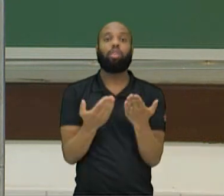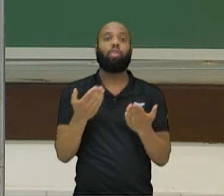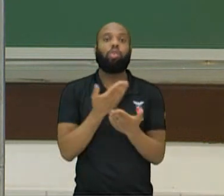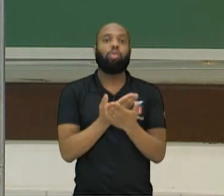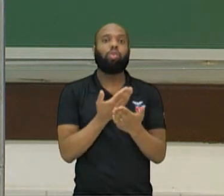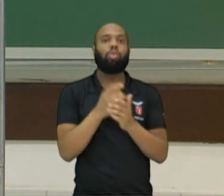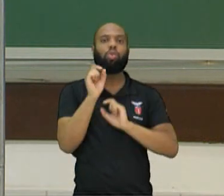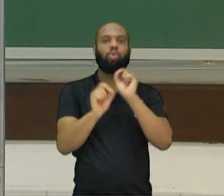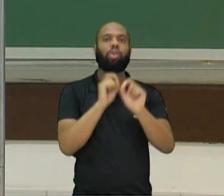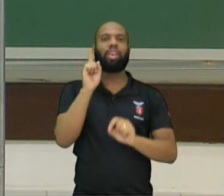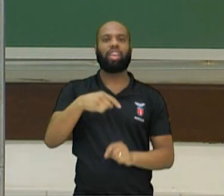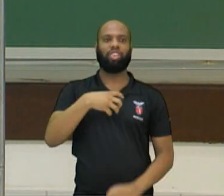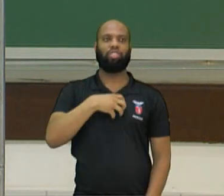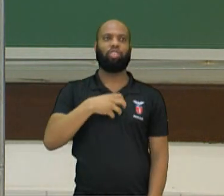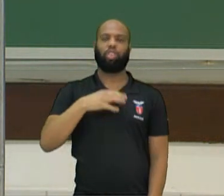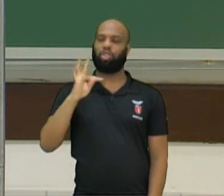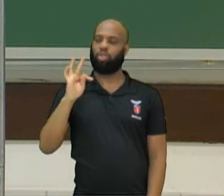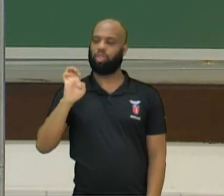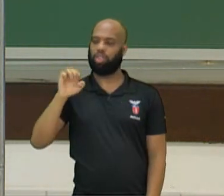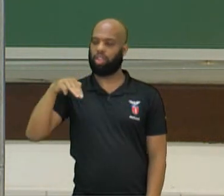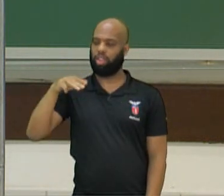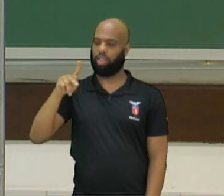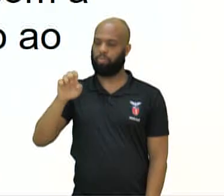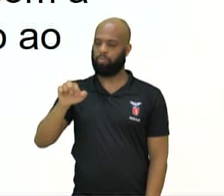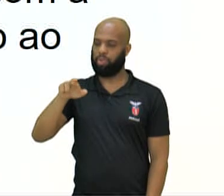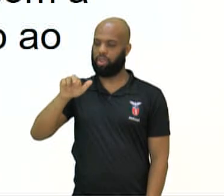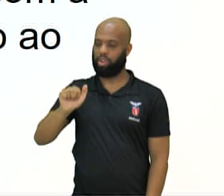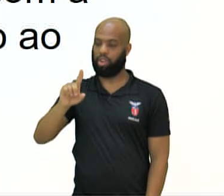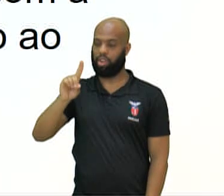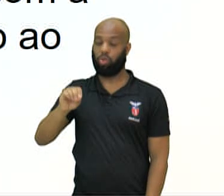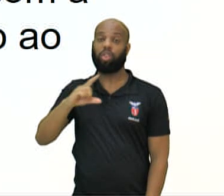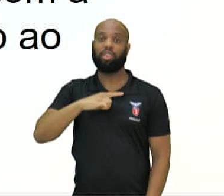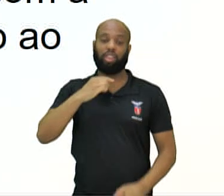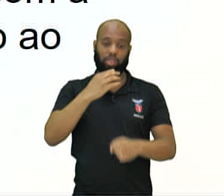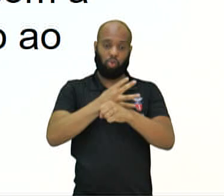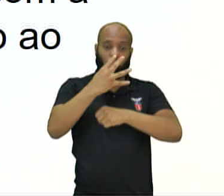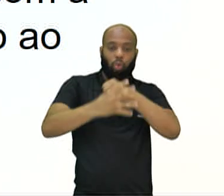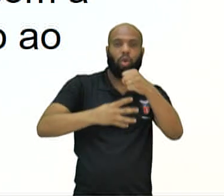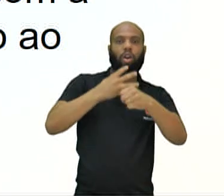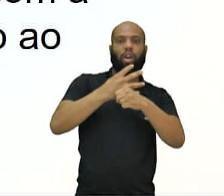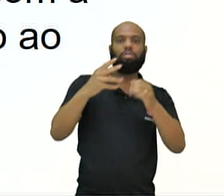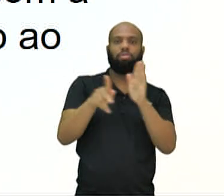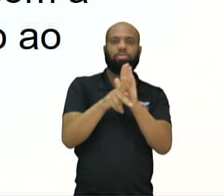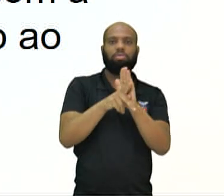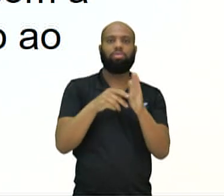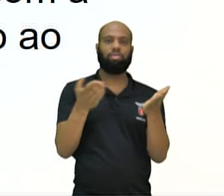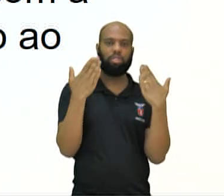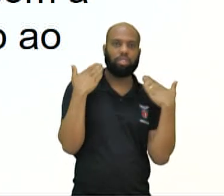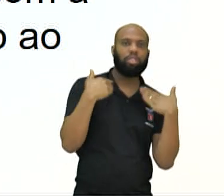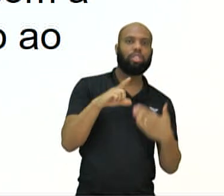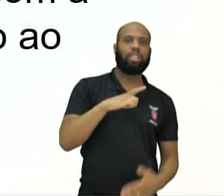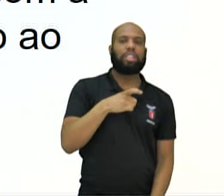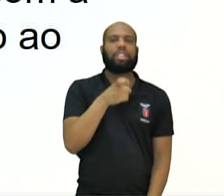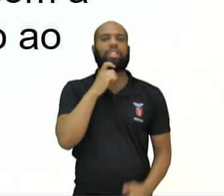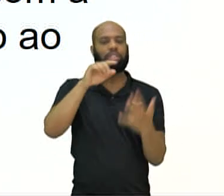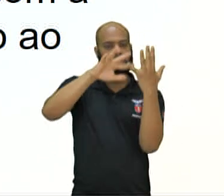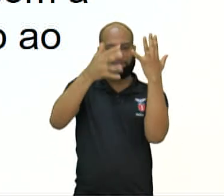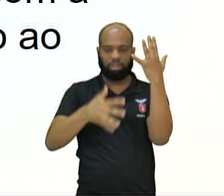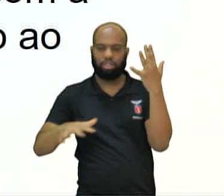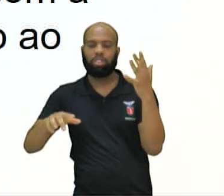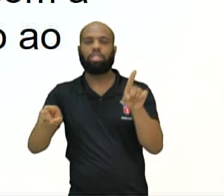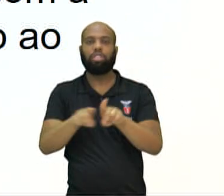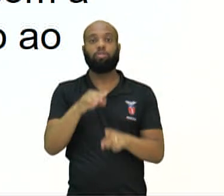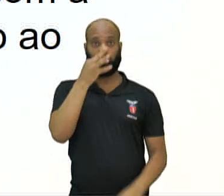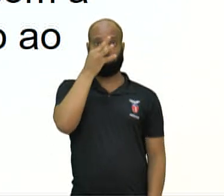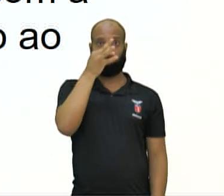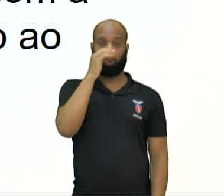clima temperado. É o tipo de clima que possui as 4 estações do ano bem definidas, verão, inverno, outono e primavera, e